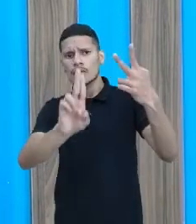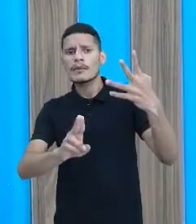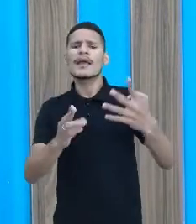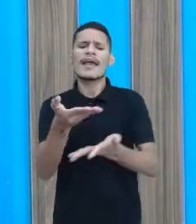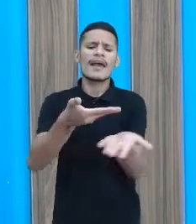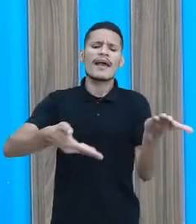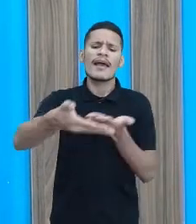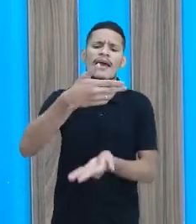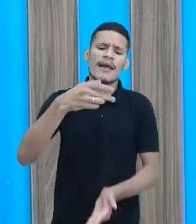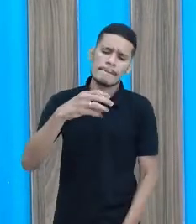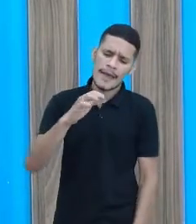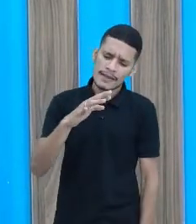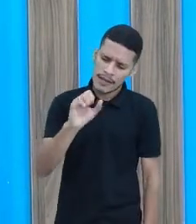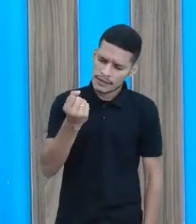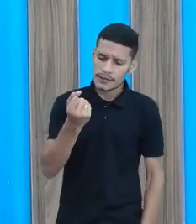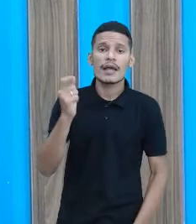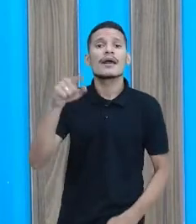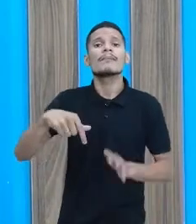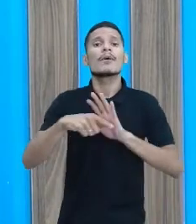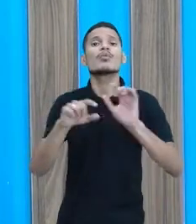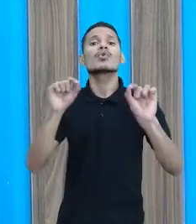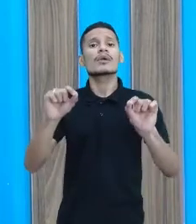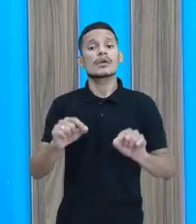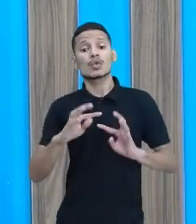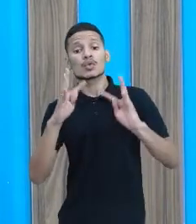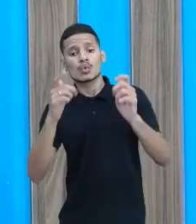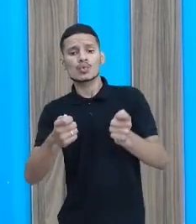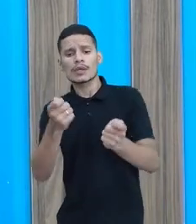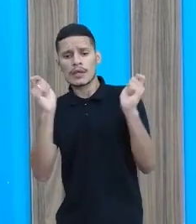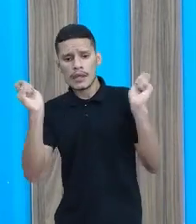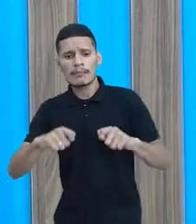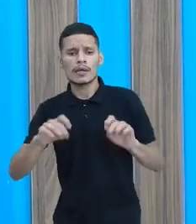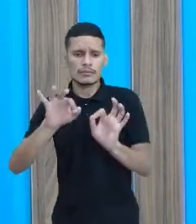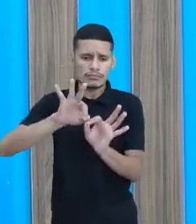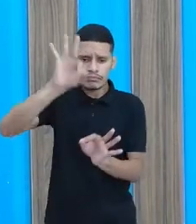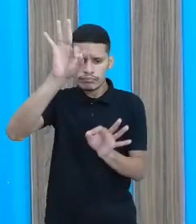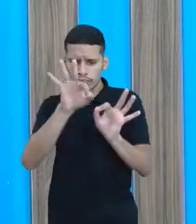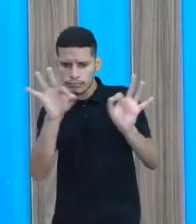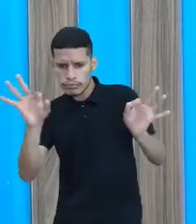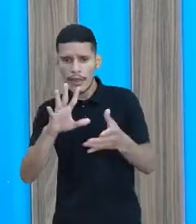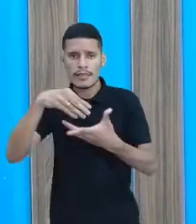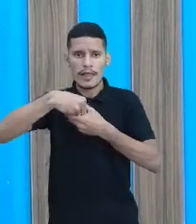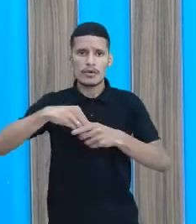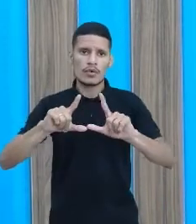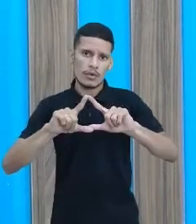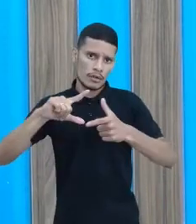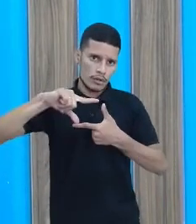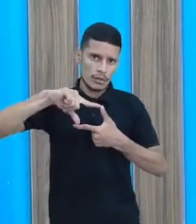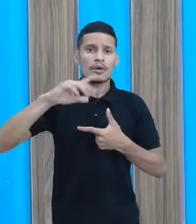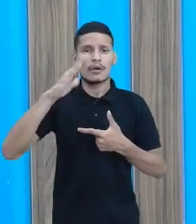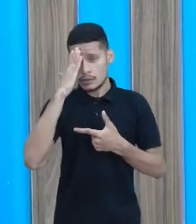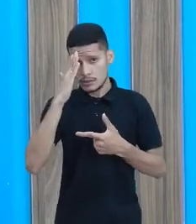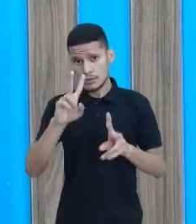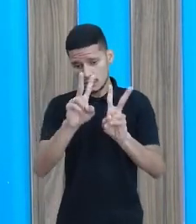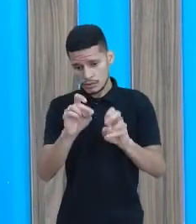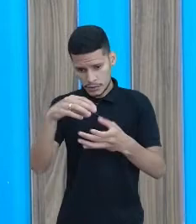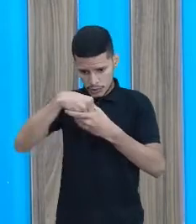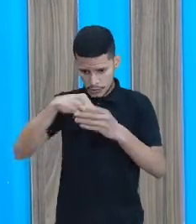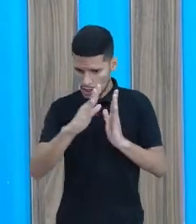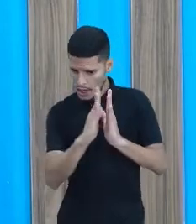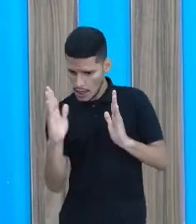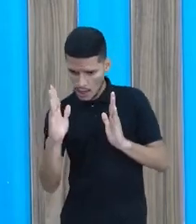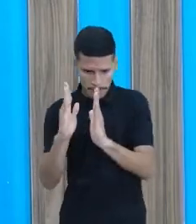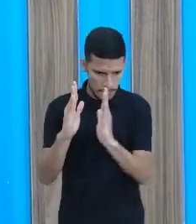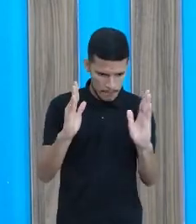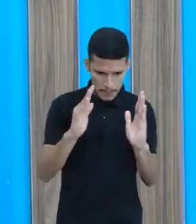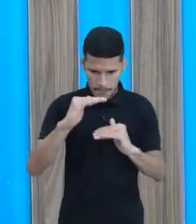seria a relação de tudo que pode ser medido num triângulo retângulo, com relação aos segmentos, com relação aos lados. Então, nesse